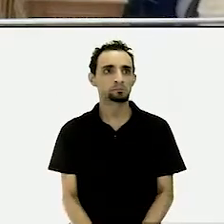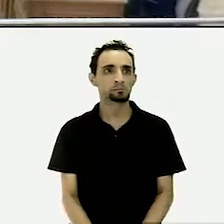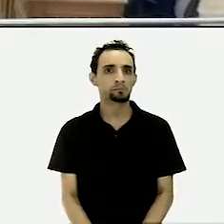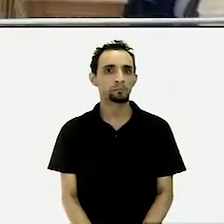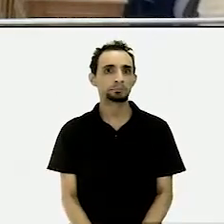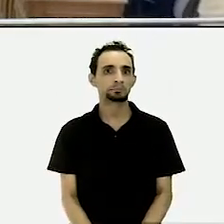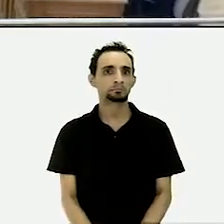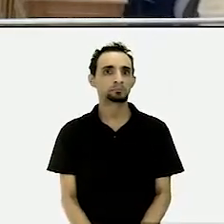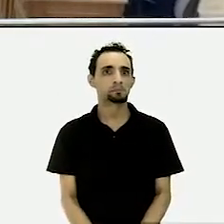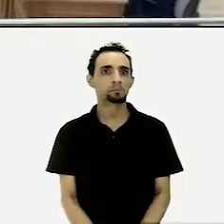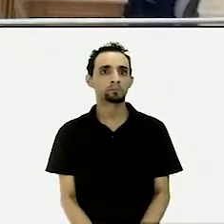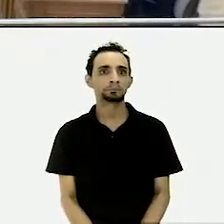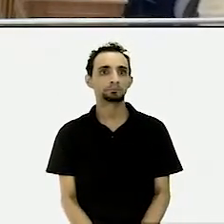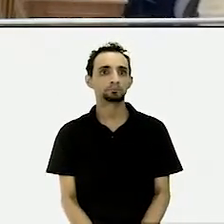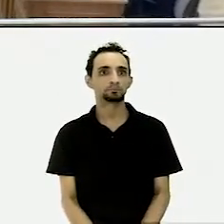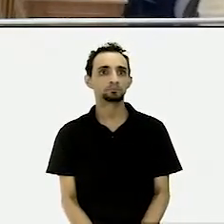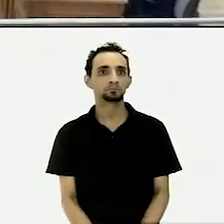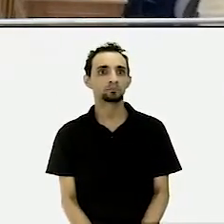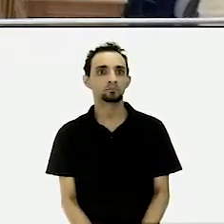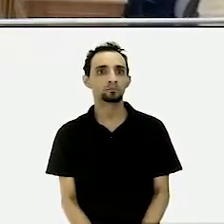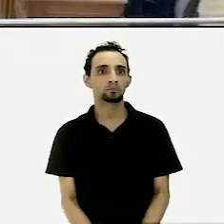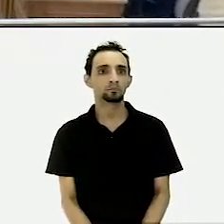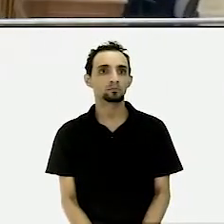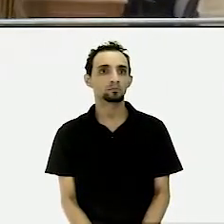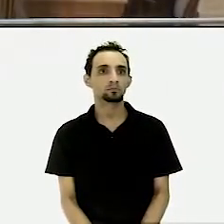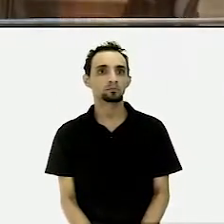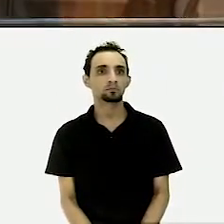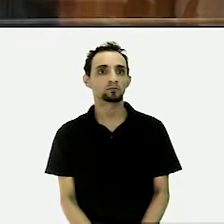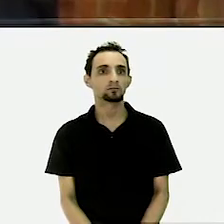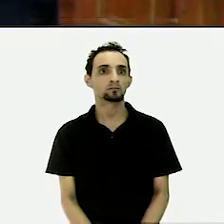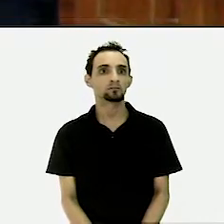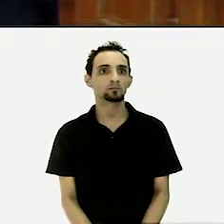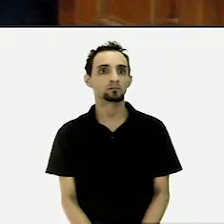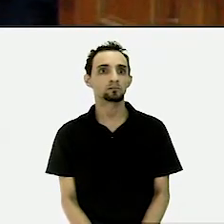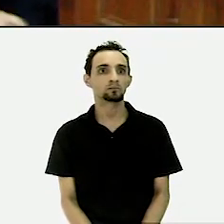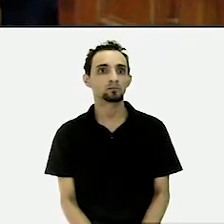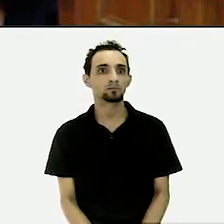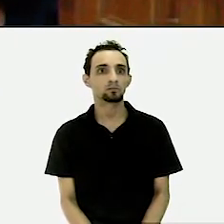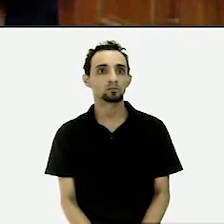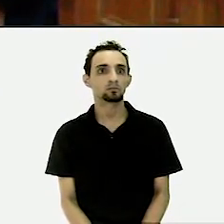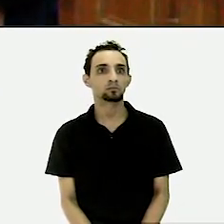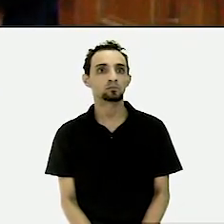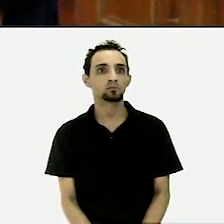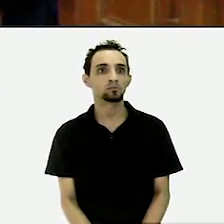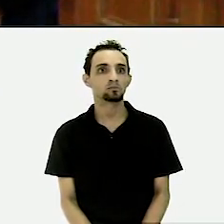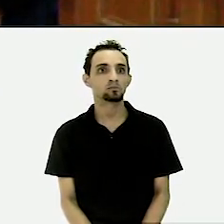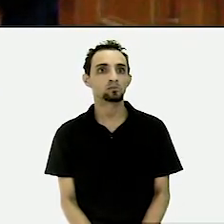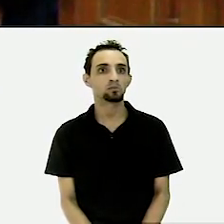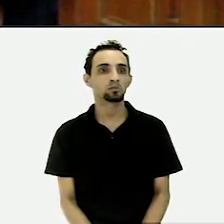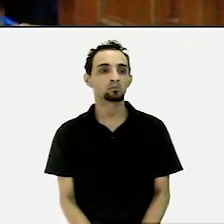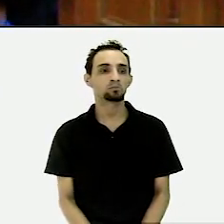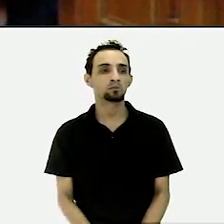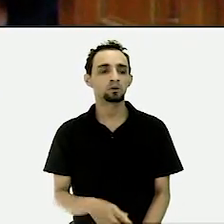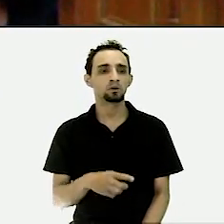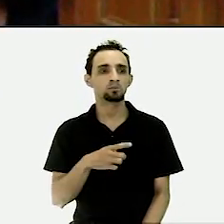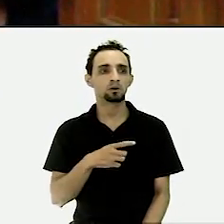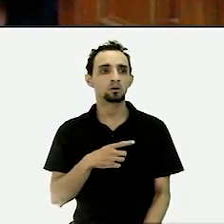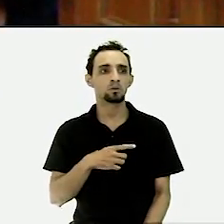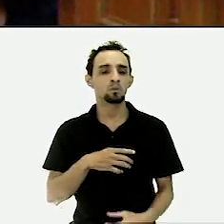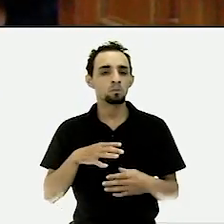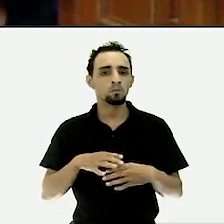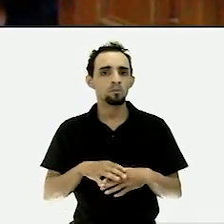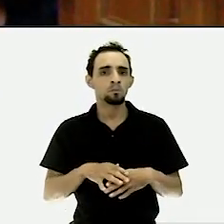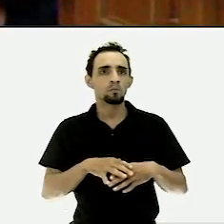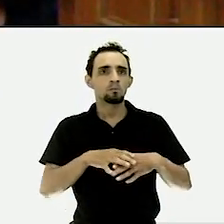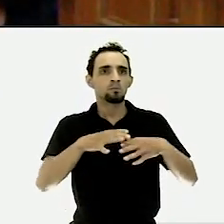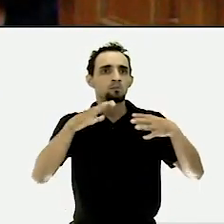Só para dizer também meus parabéns aos bombeiros que conseguiram fazer uma manobra de uma criança que havia com um